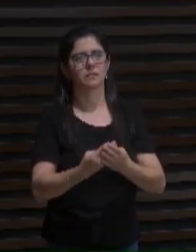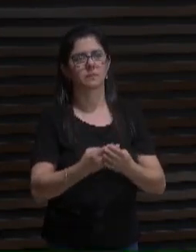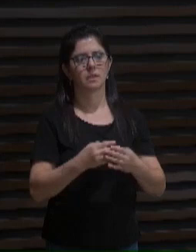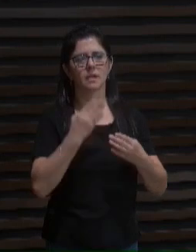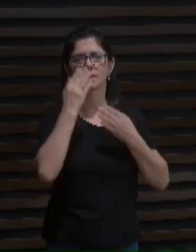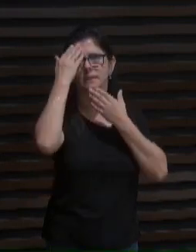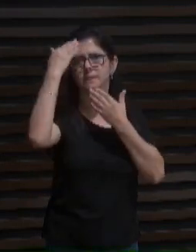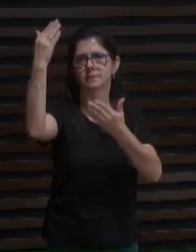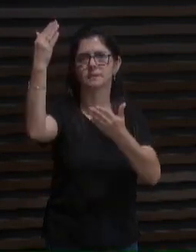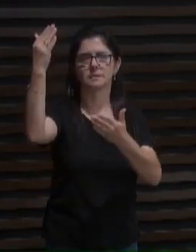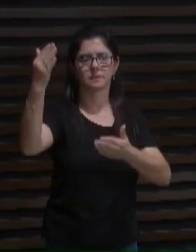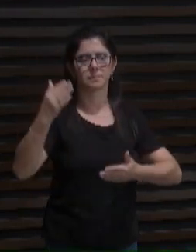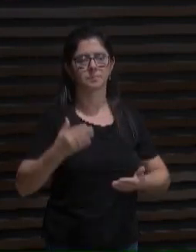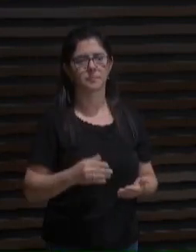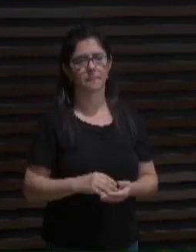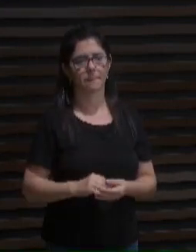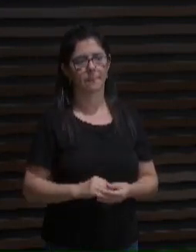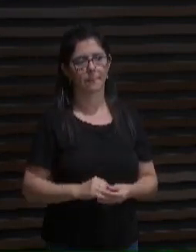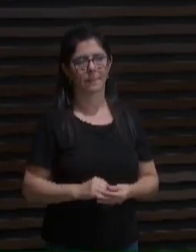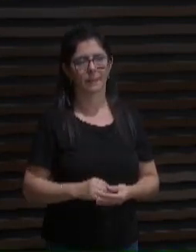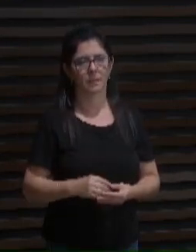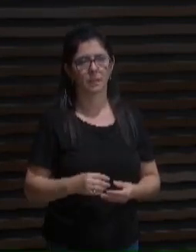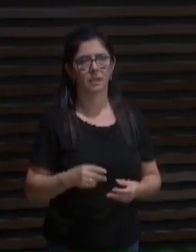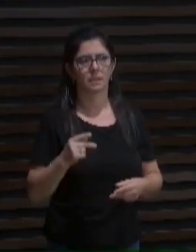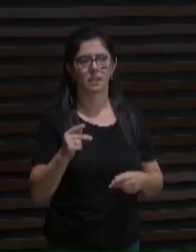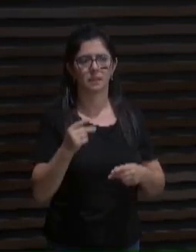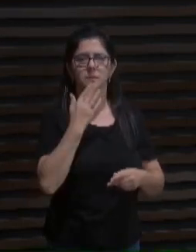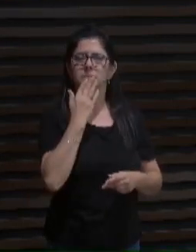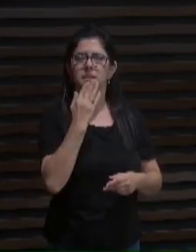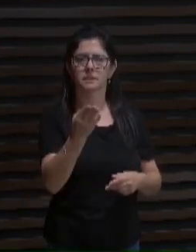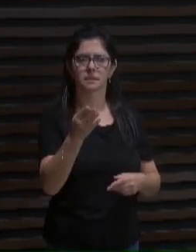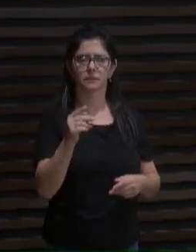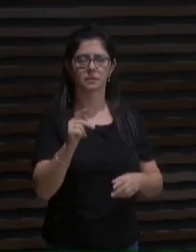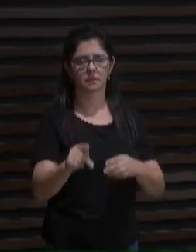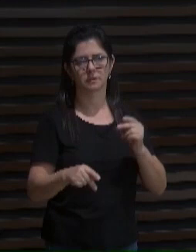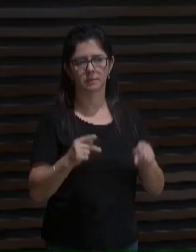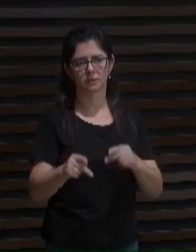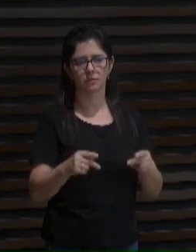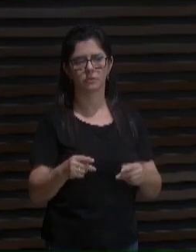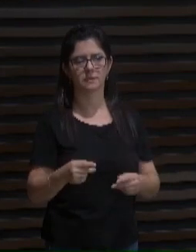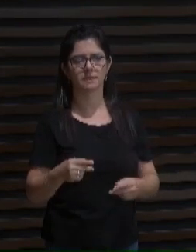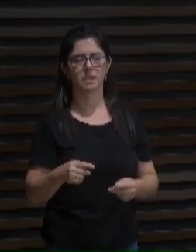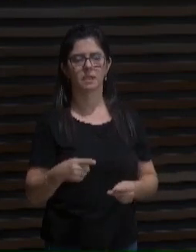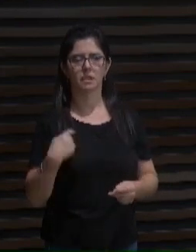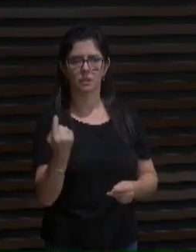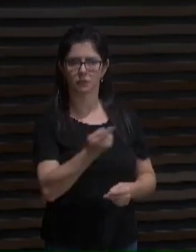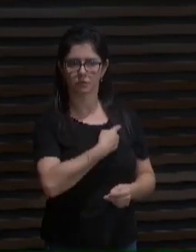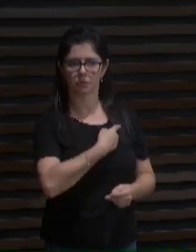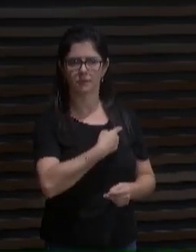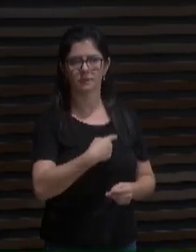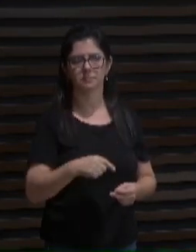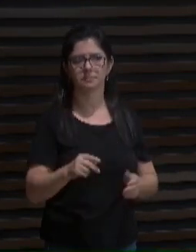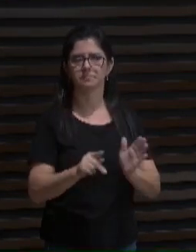ao Pai as necessidades dos outros e as nossas, inclusive, meu irmão, desejos. Ele